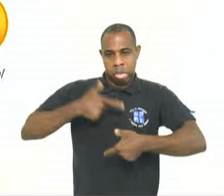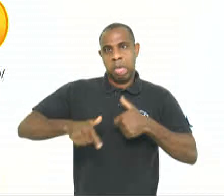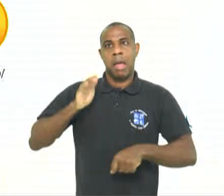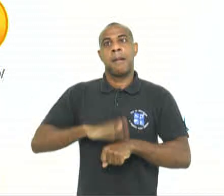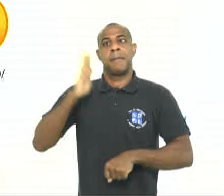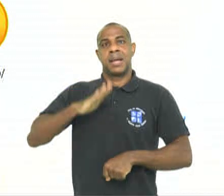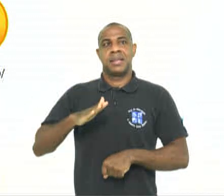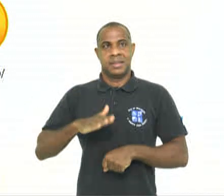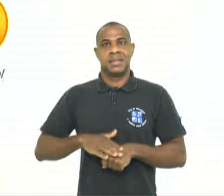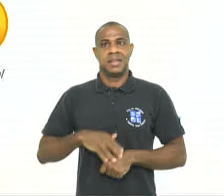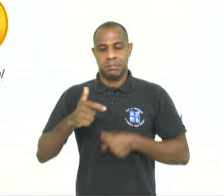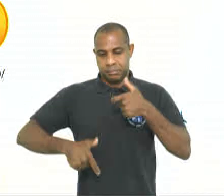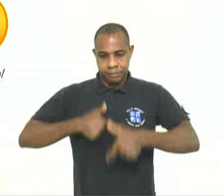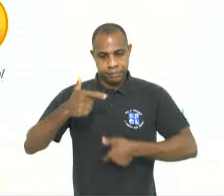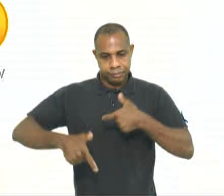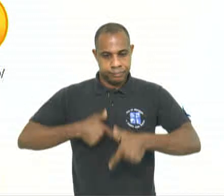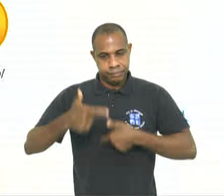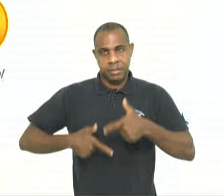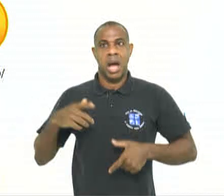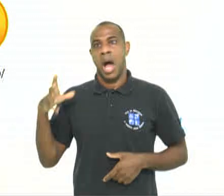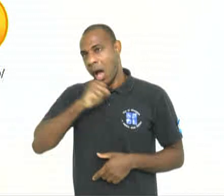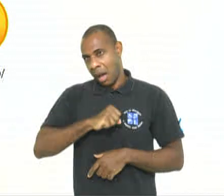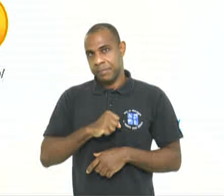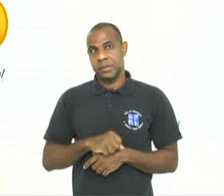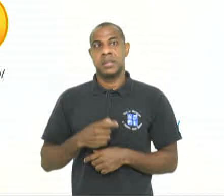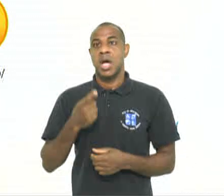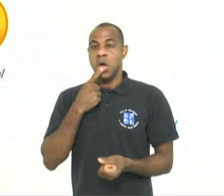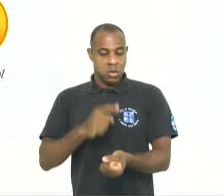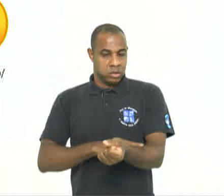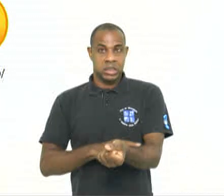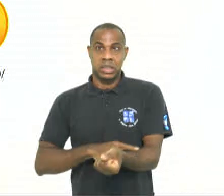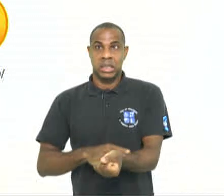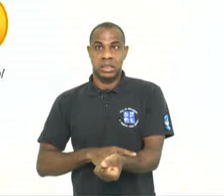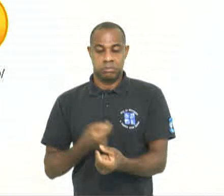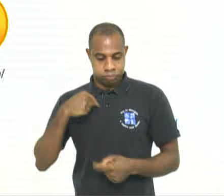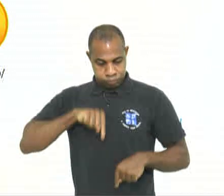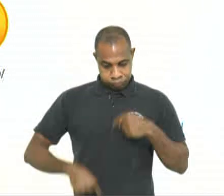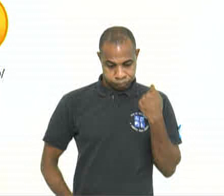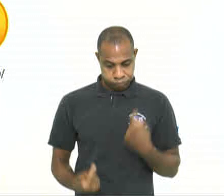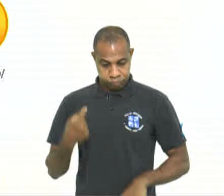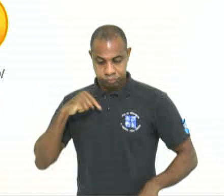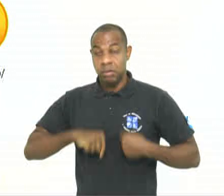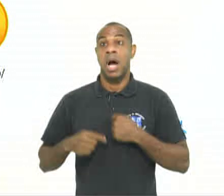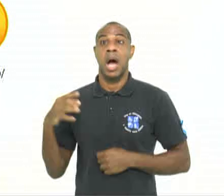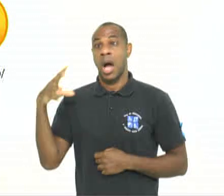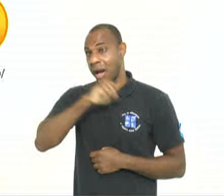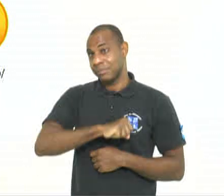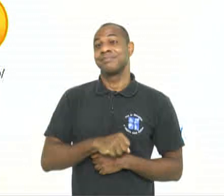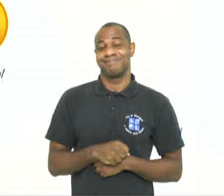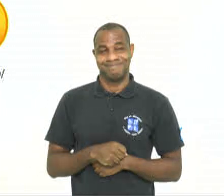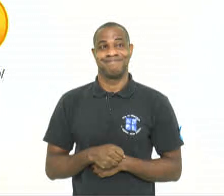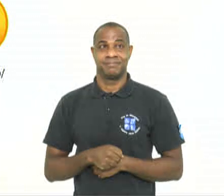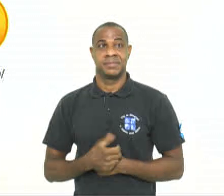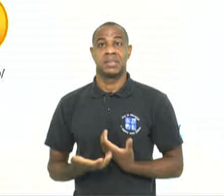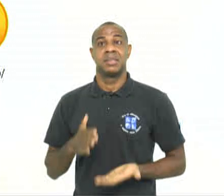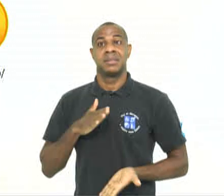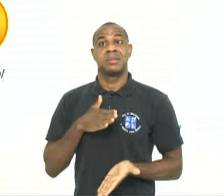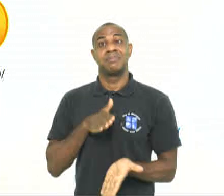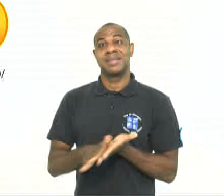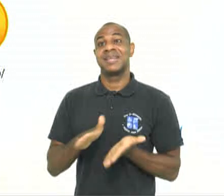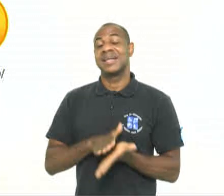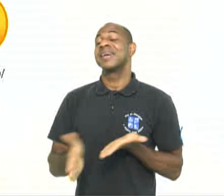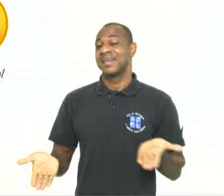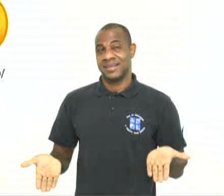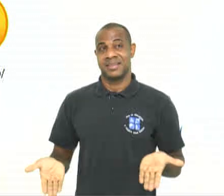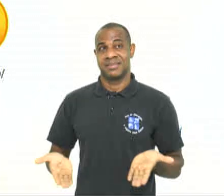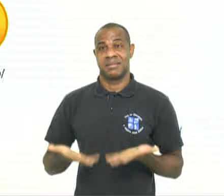nesse caso, a alcalinidade do sangue, né? Ele fica mais alcalino por causa desse, né, trabalho todo ali. E altera com isso a